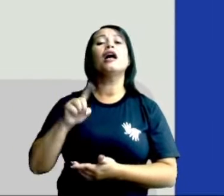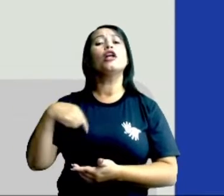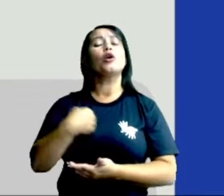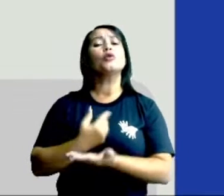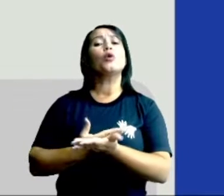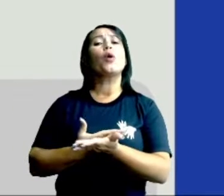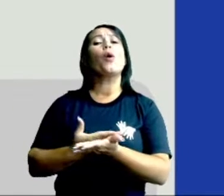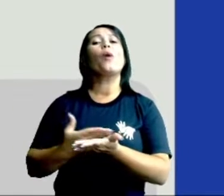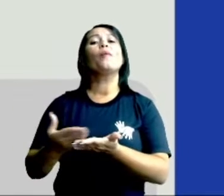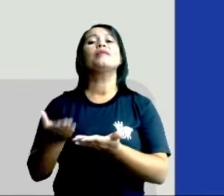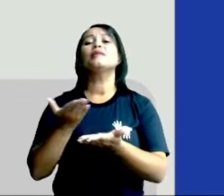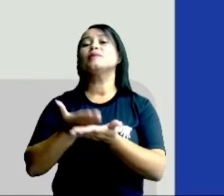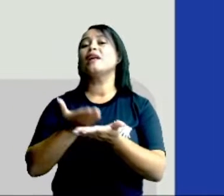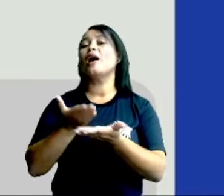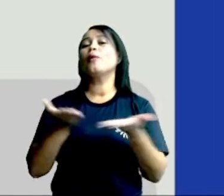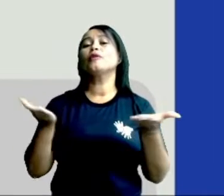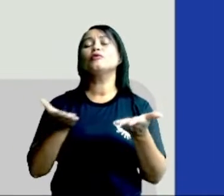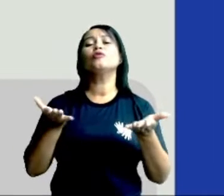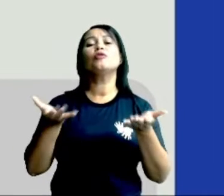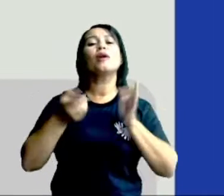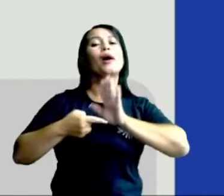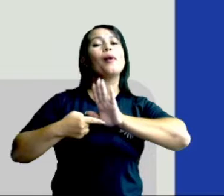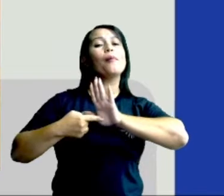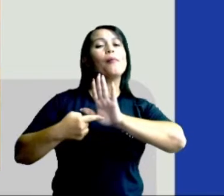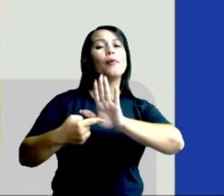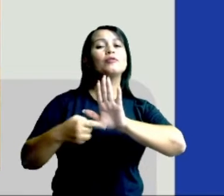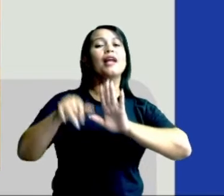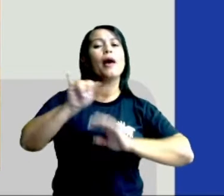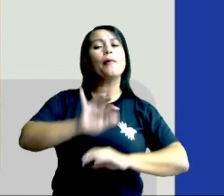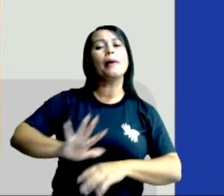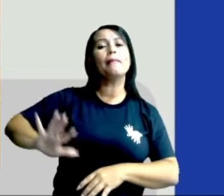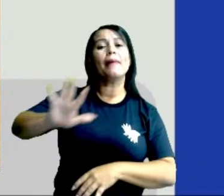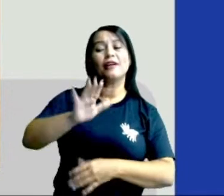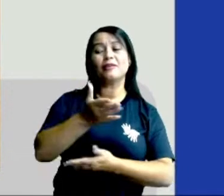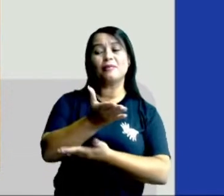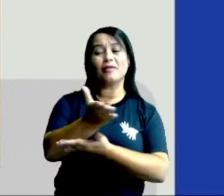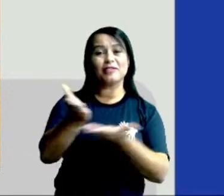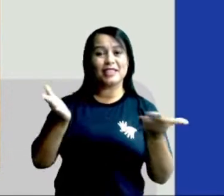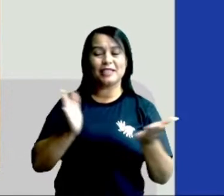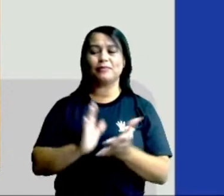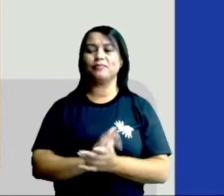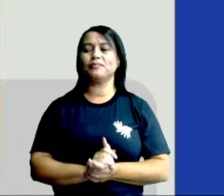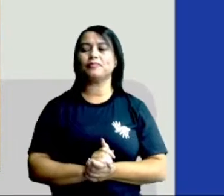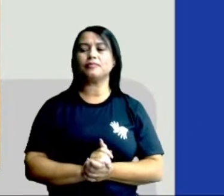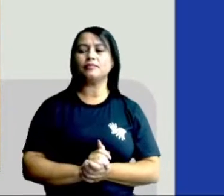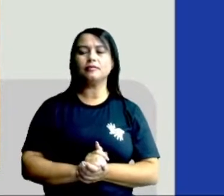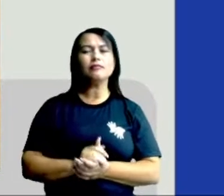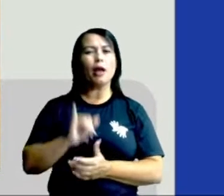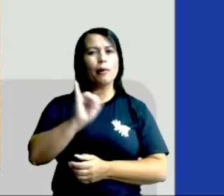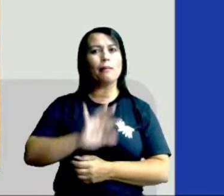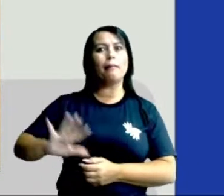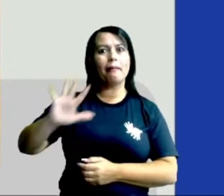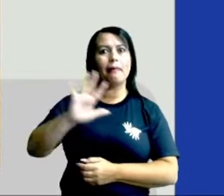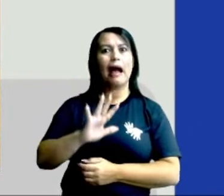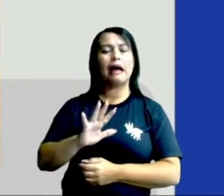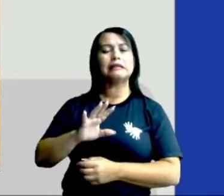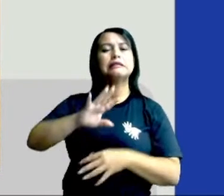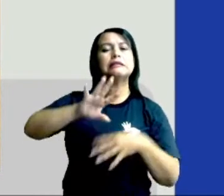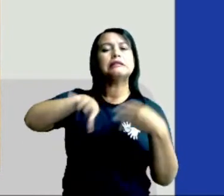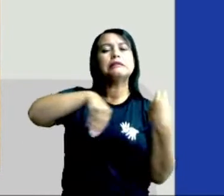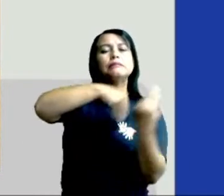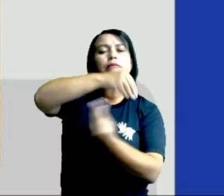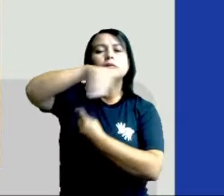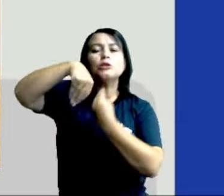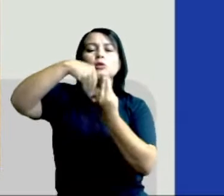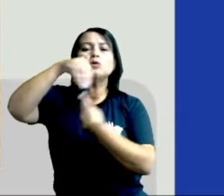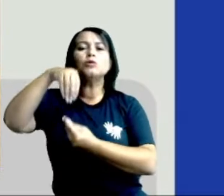gente começar a aula de hoje, eu quero mostrar essa imagem para vocês. Uma imagem bem